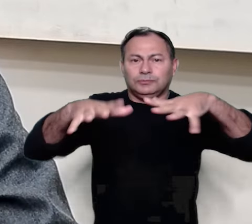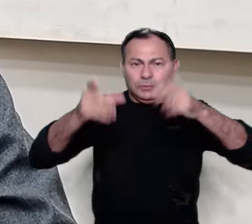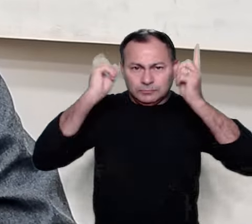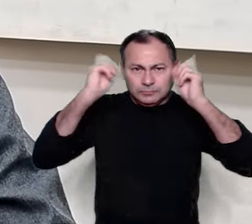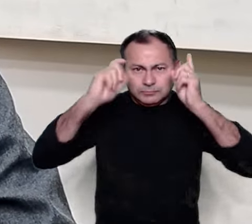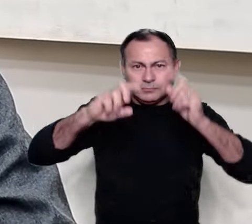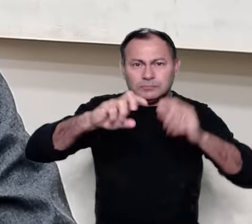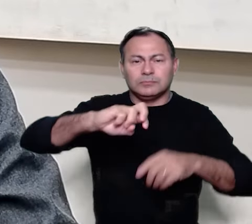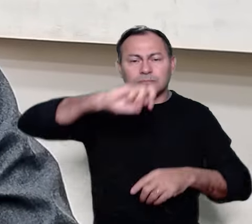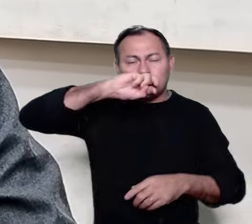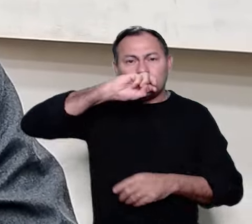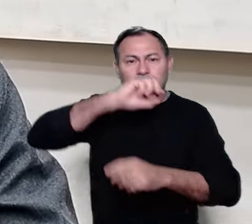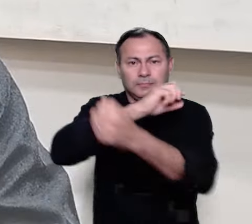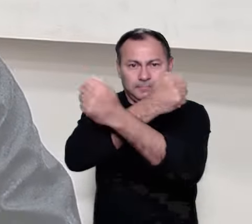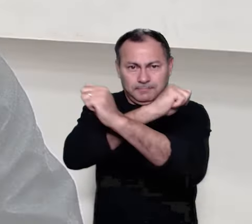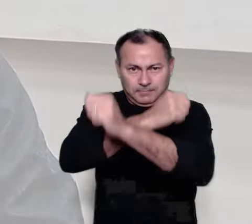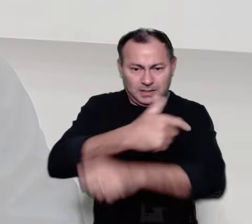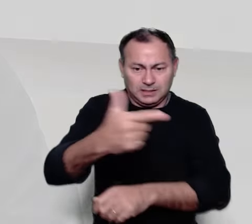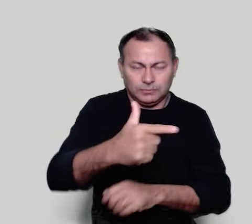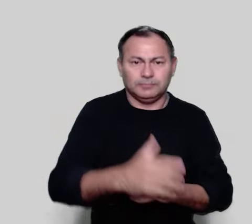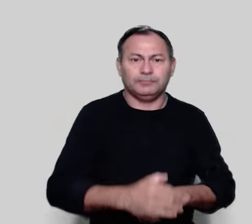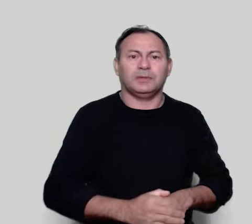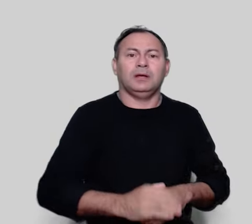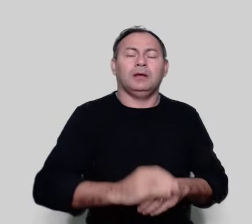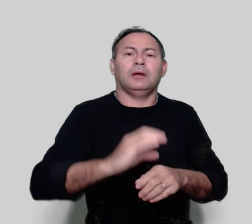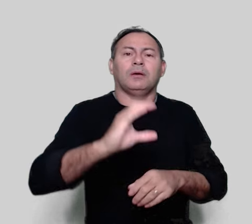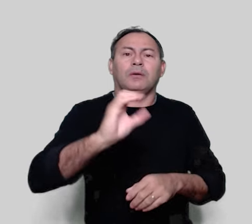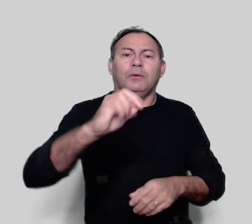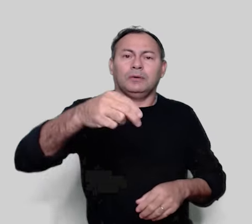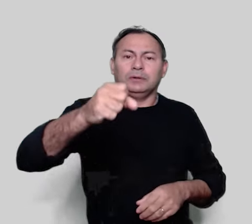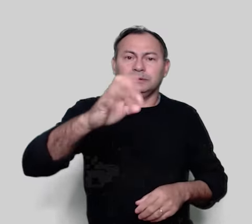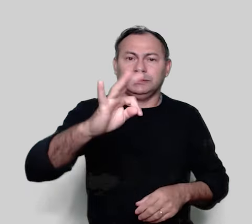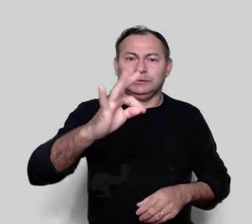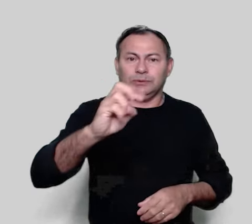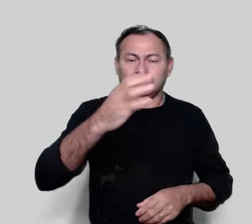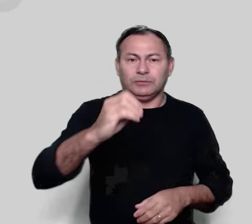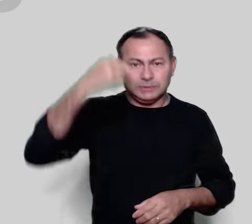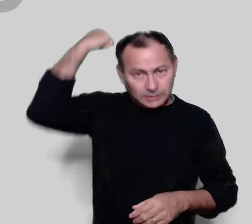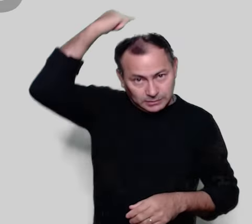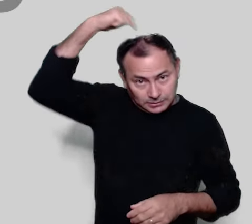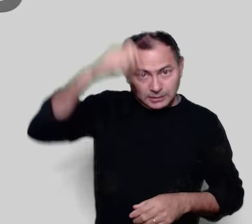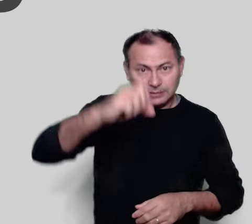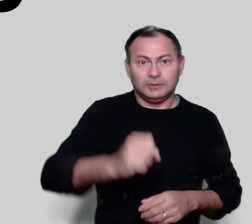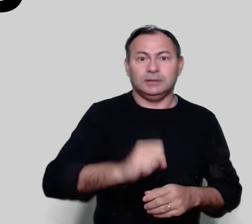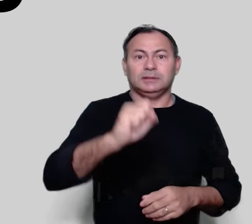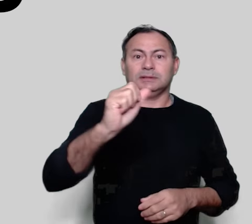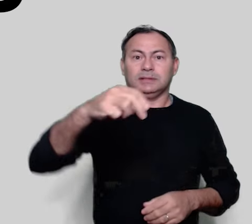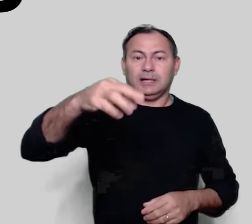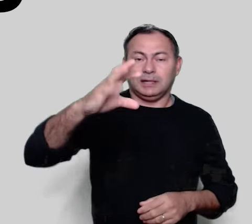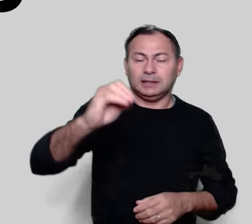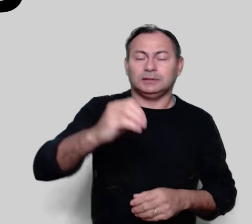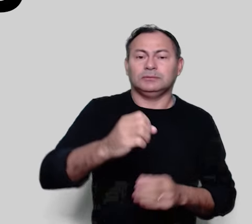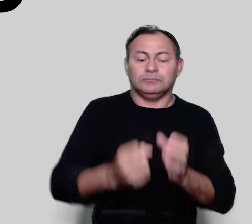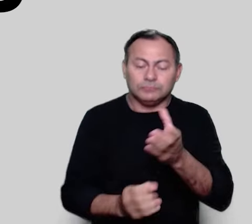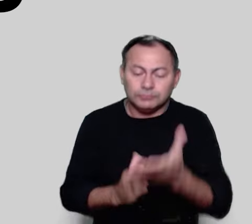II. A Constituição Sacrosanctum Contilium, aprovada em 1963,